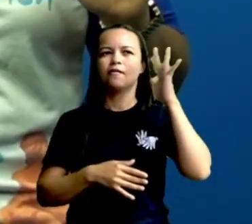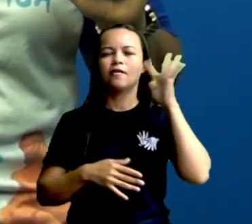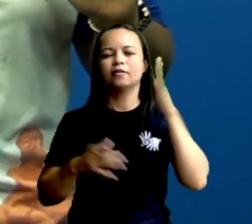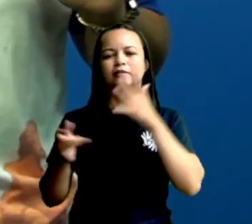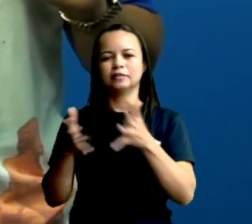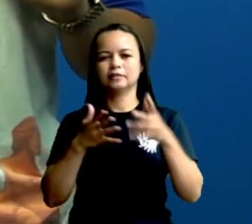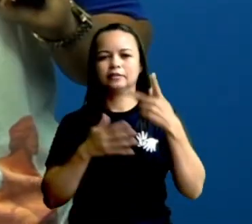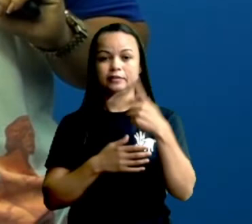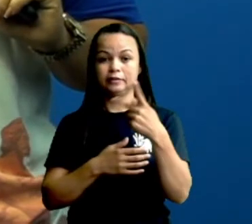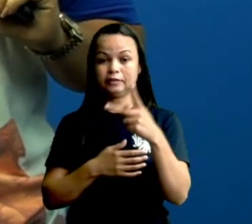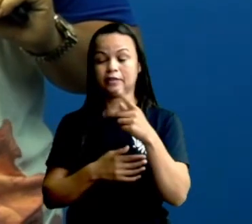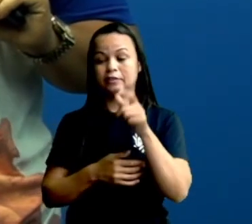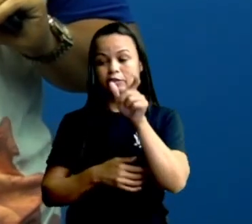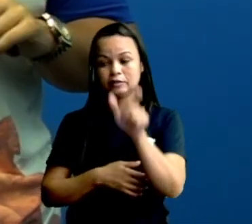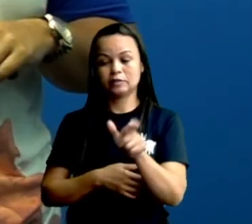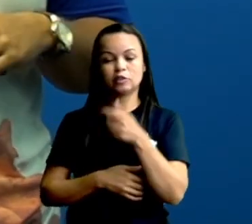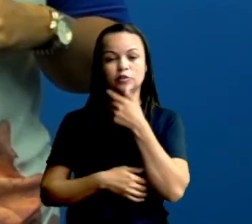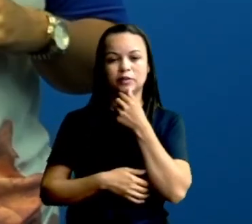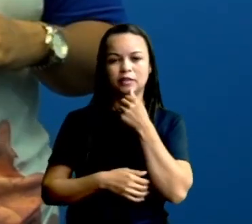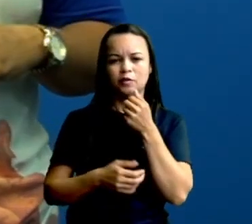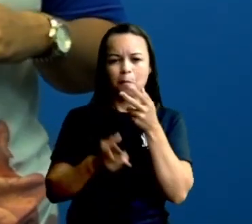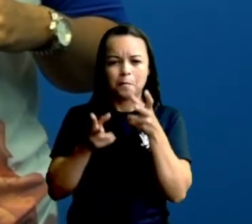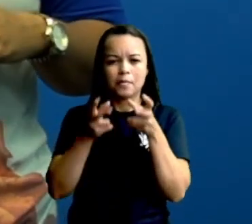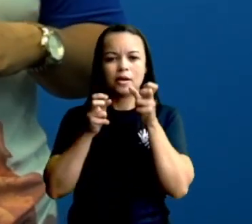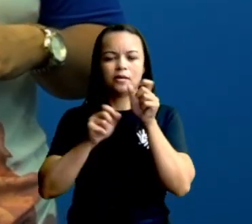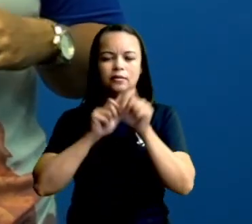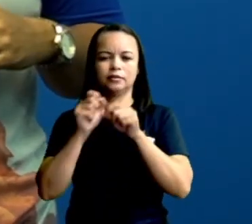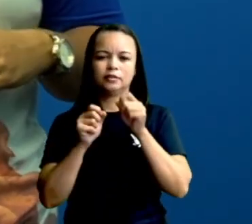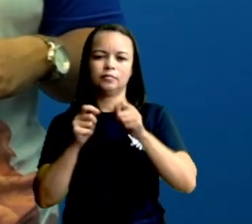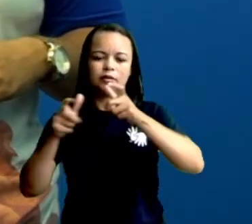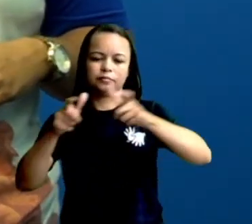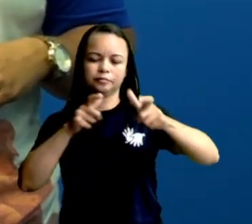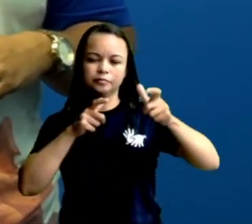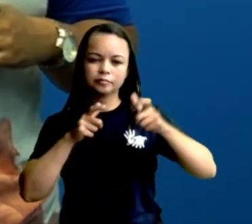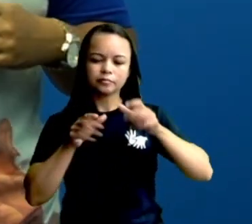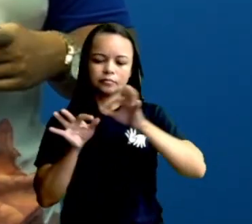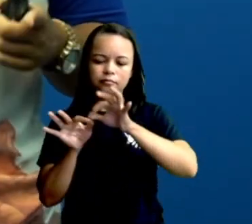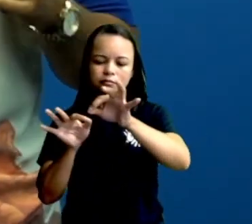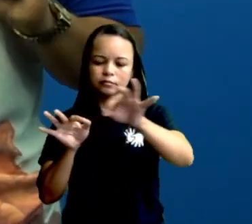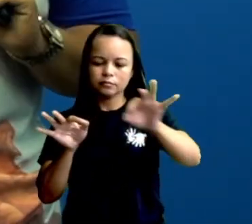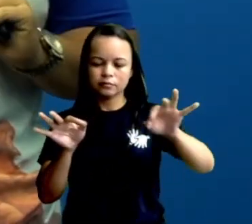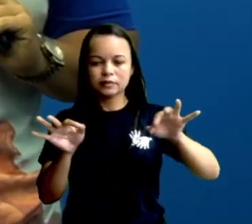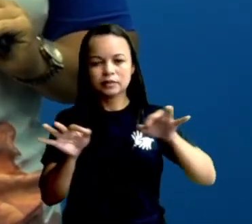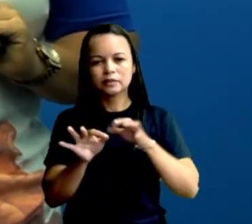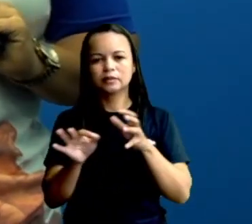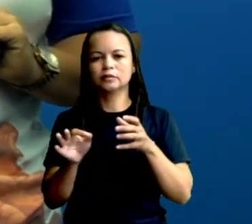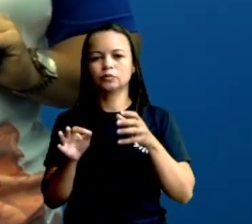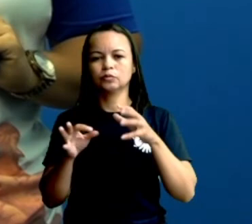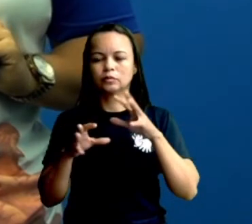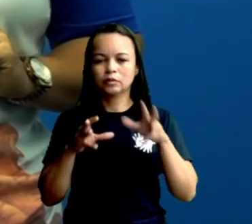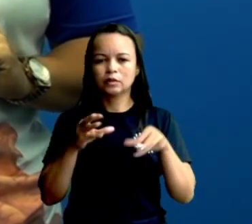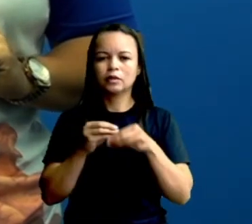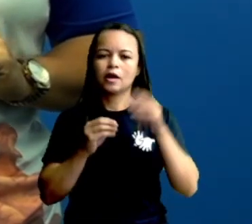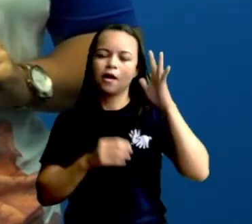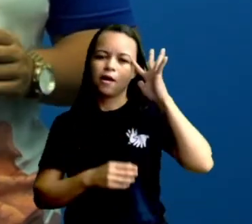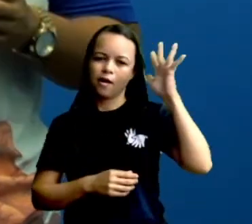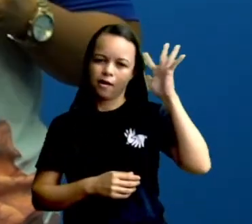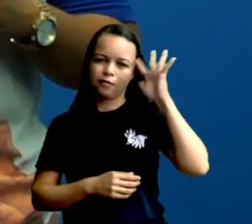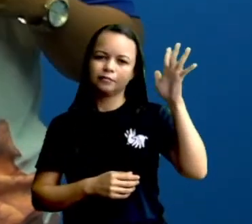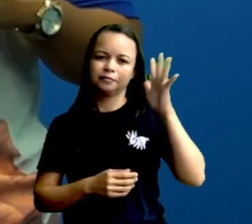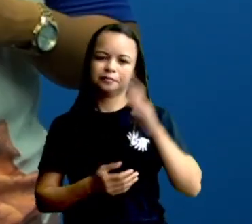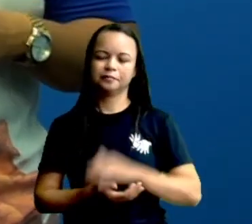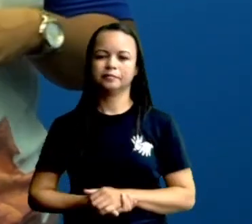de Assis e também para a gente perceber que paisagem que lugar que território tudo isso pode fazer parte da nossa imaginação